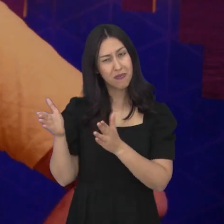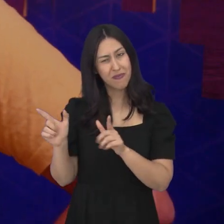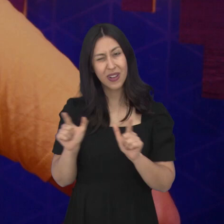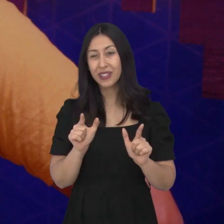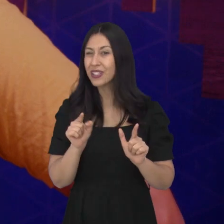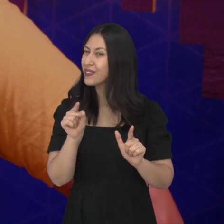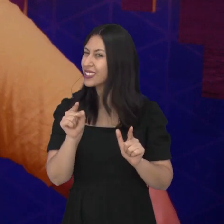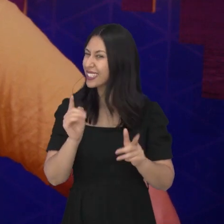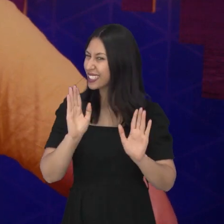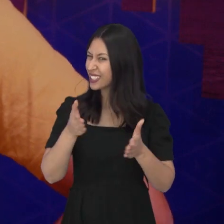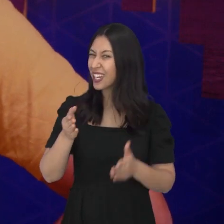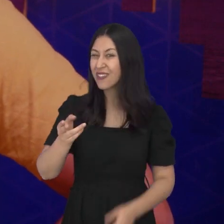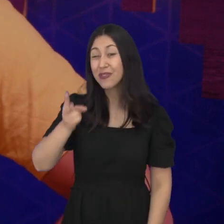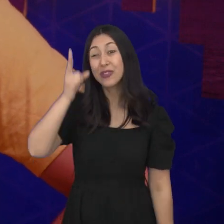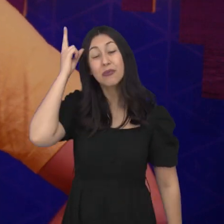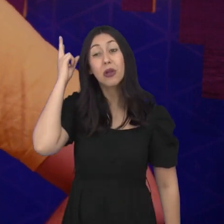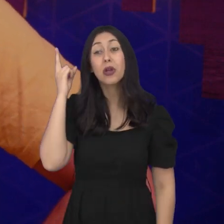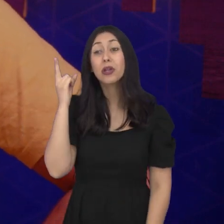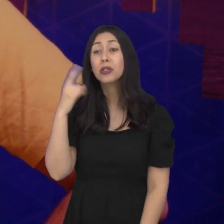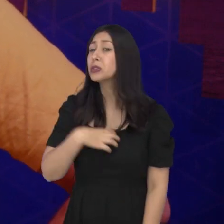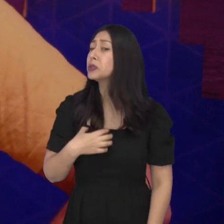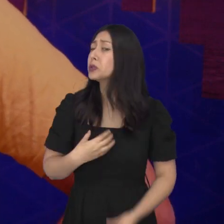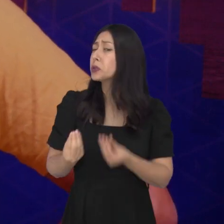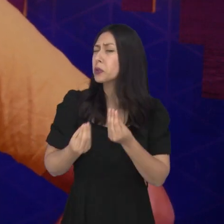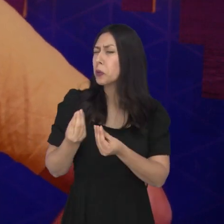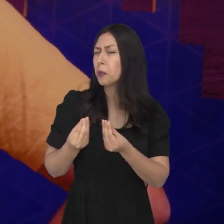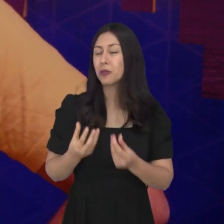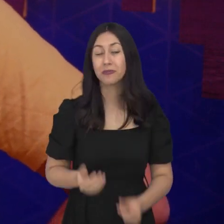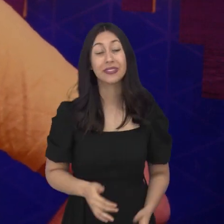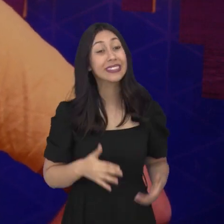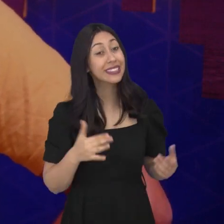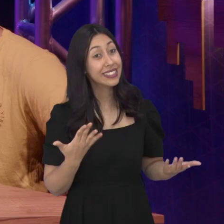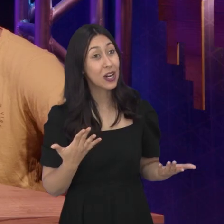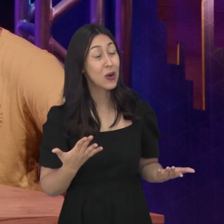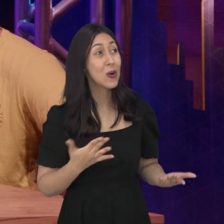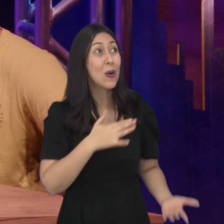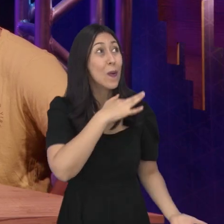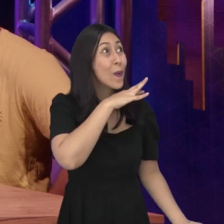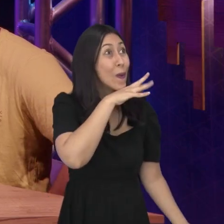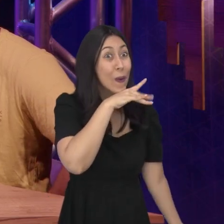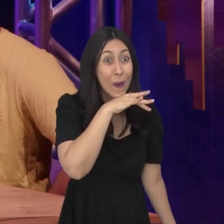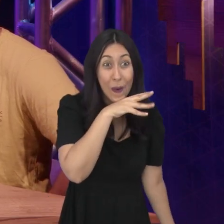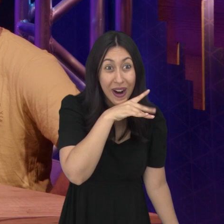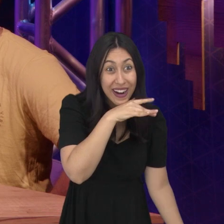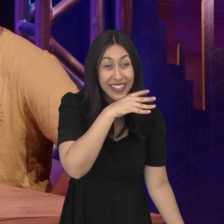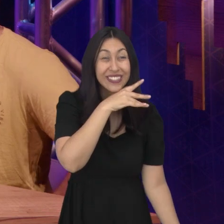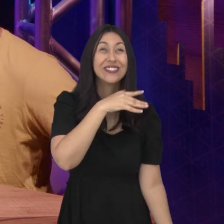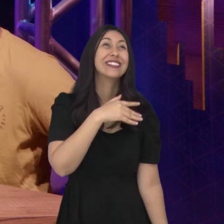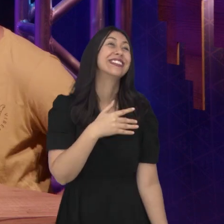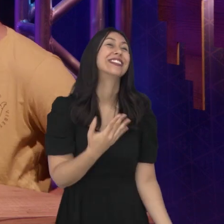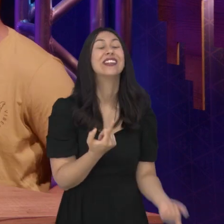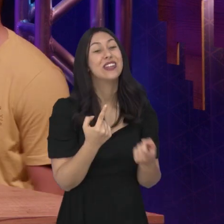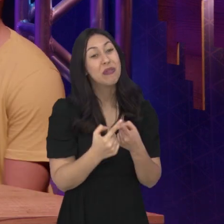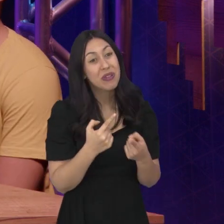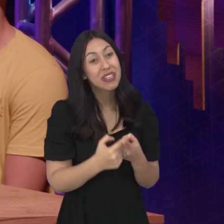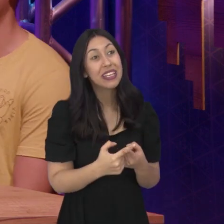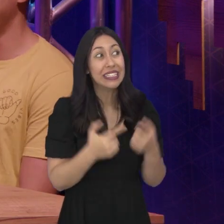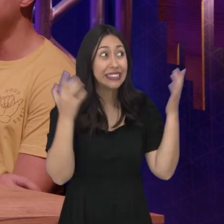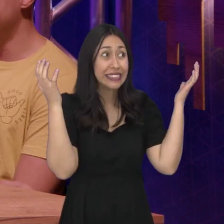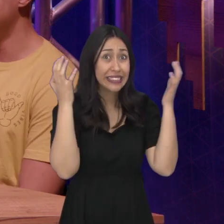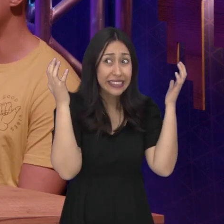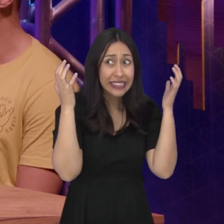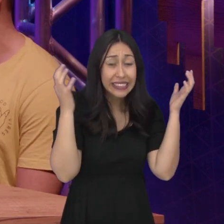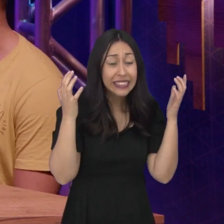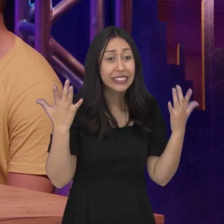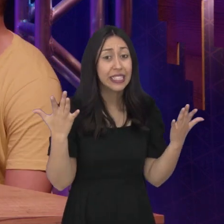bloco, você fez vestibular. Como que foi pra você? Então, pra mim foi um pesadelo também. Porque